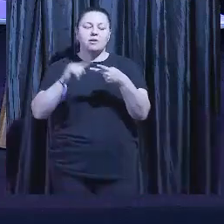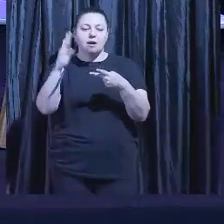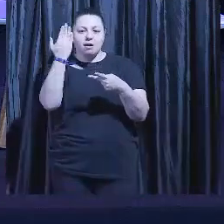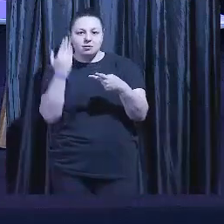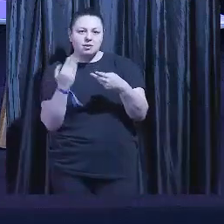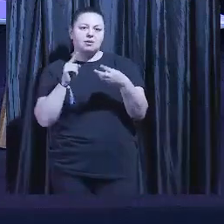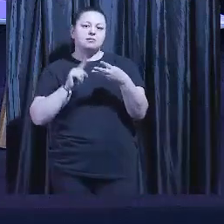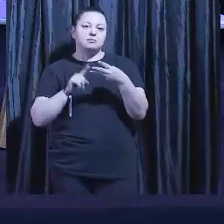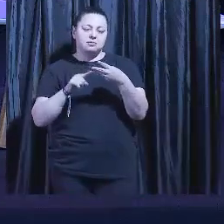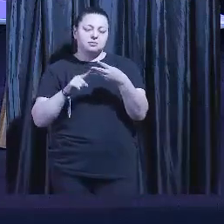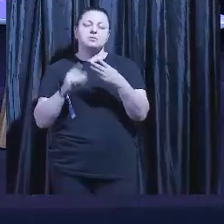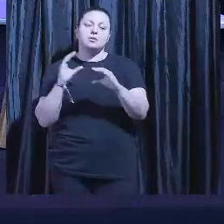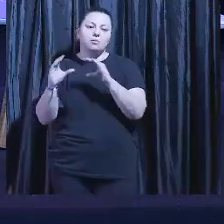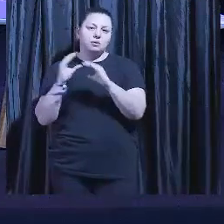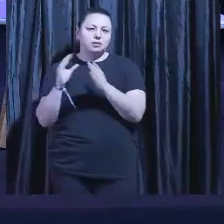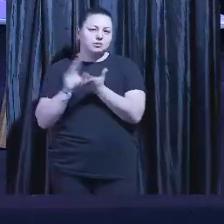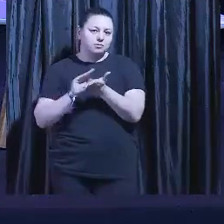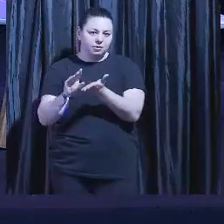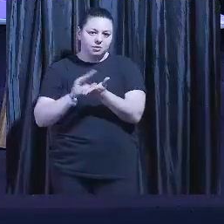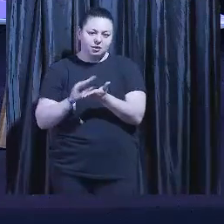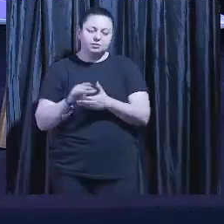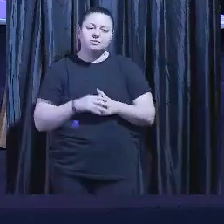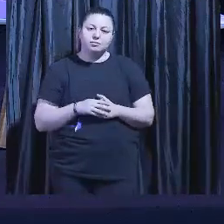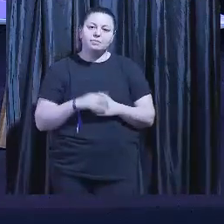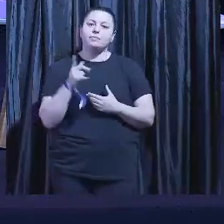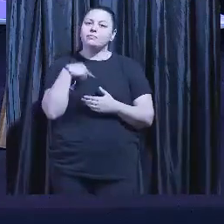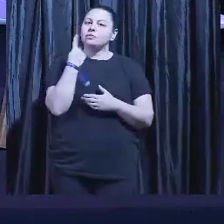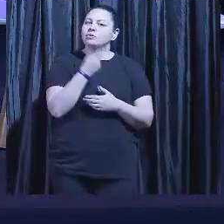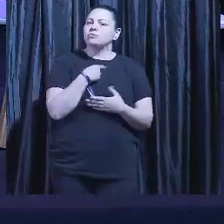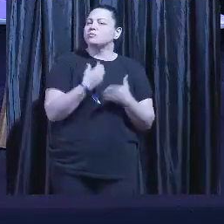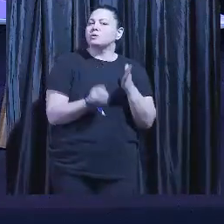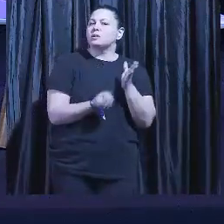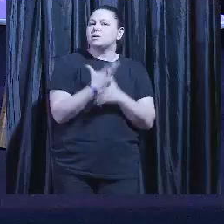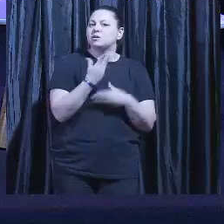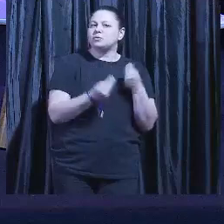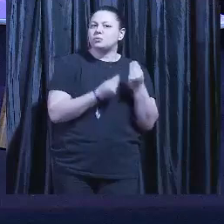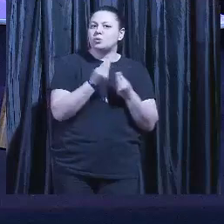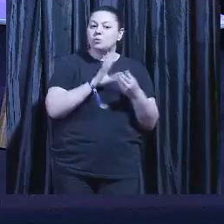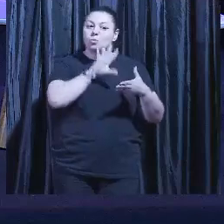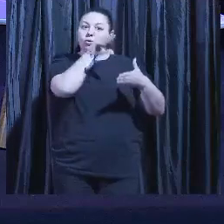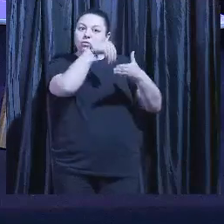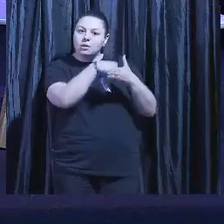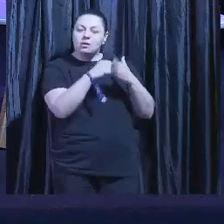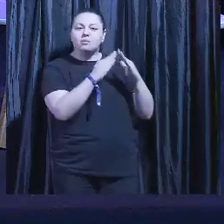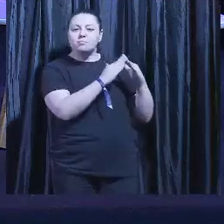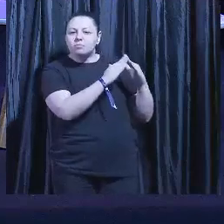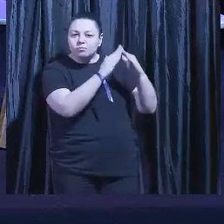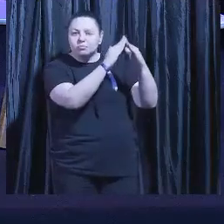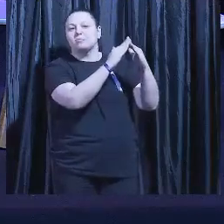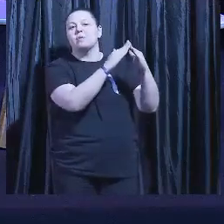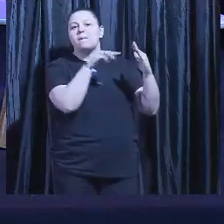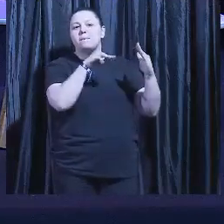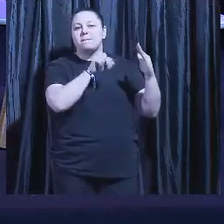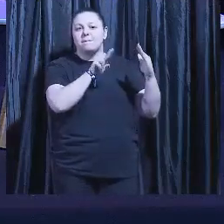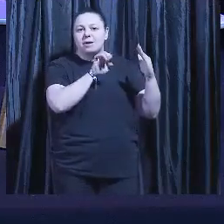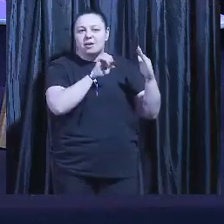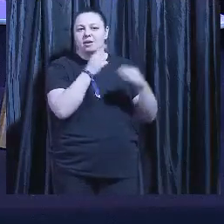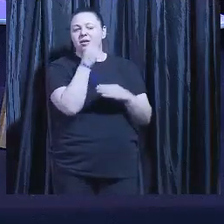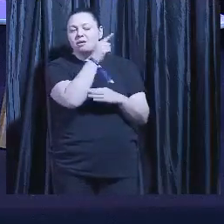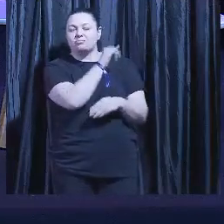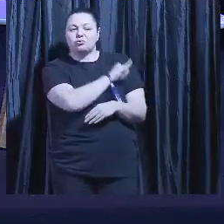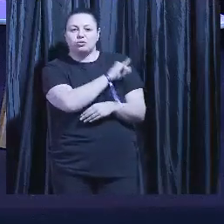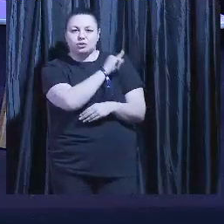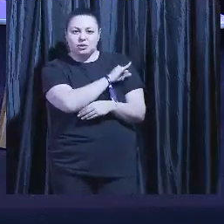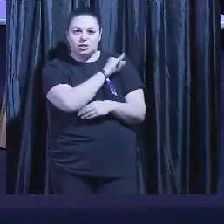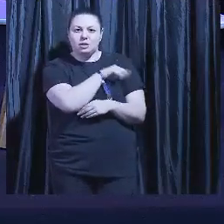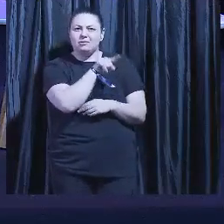e a comunicação de dados. A gente nasceu dentro do conjunto de favelas da Maré, que fica no Rio de Janeiro, e é uma favela